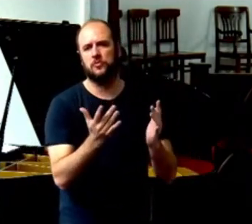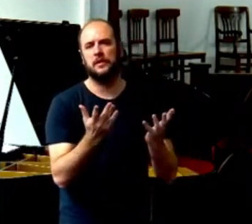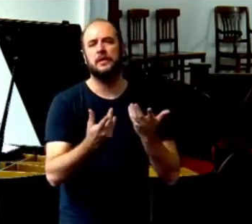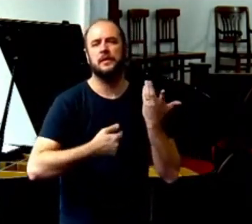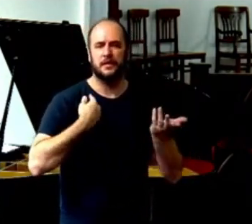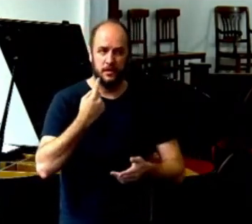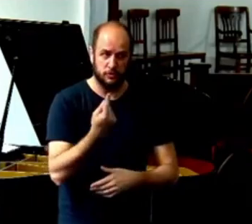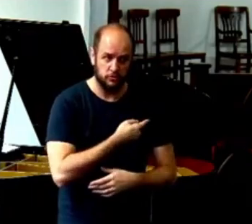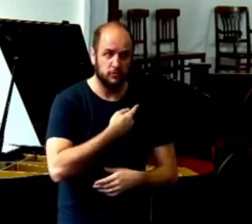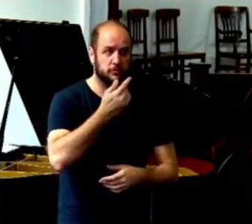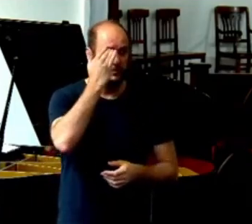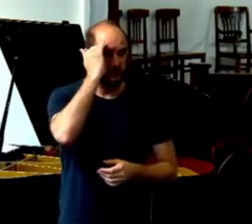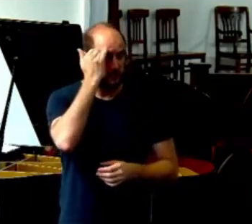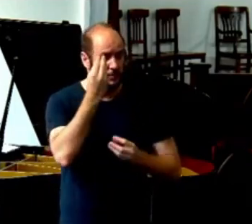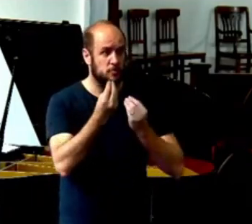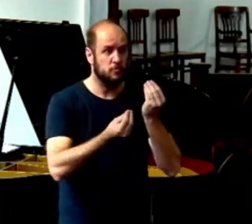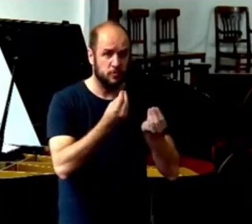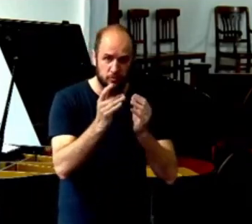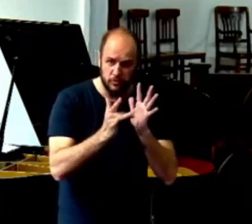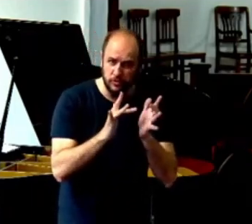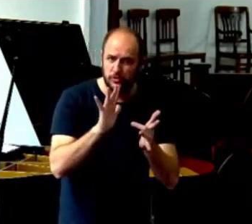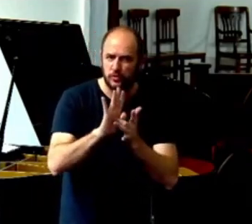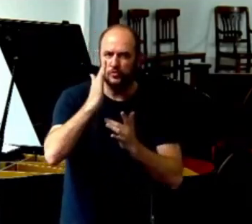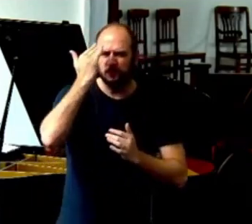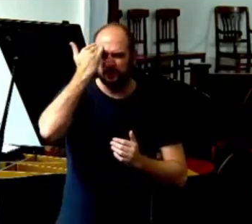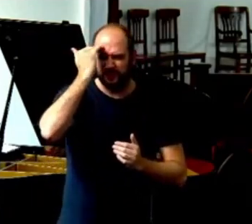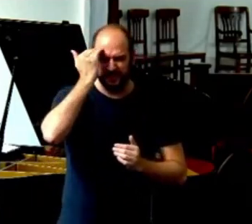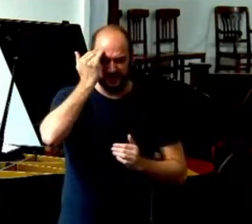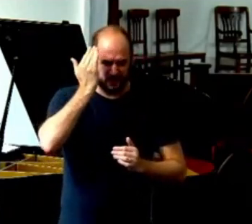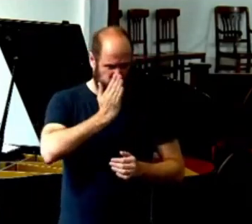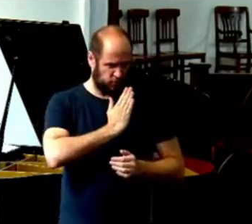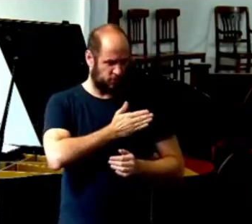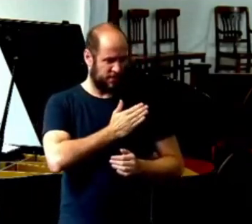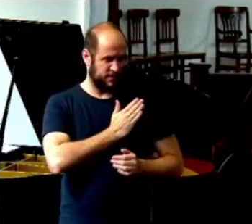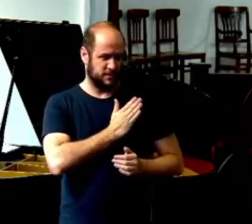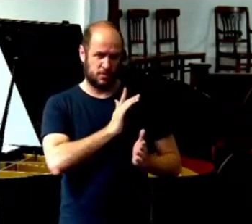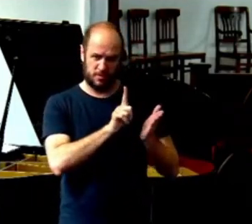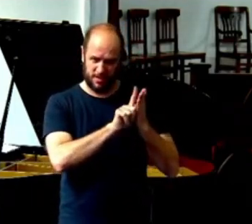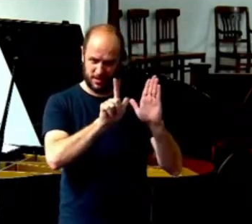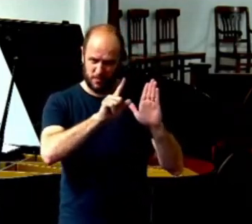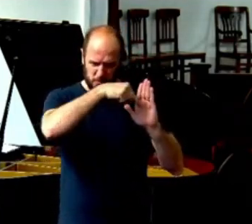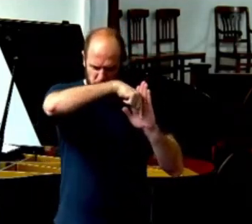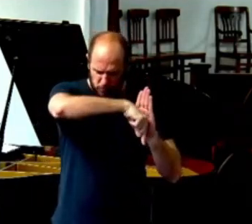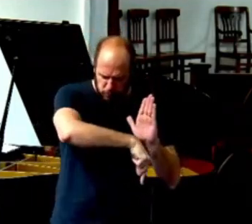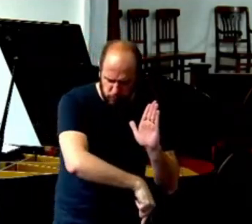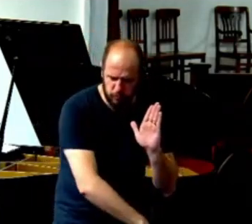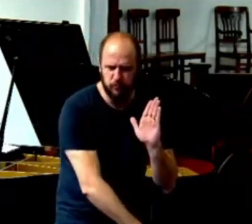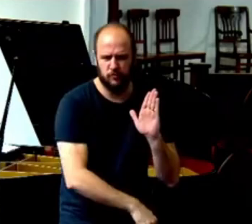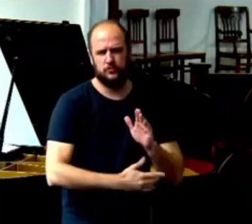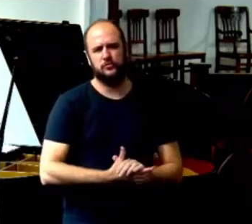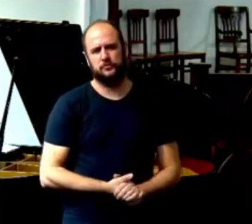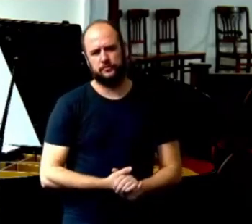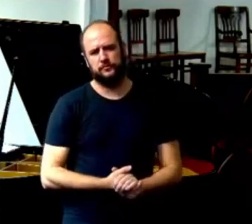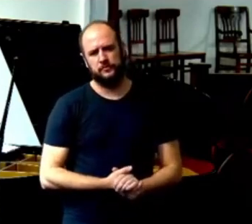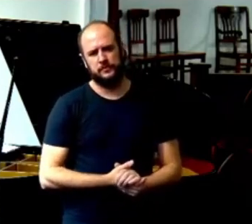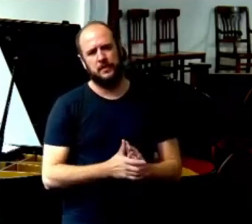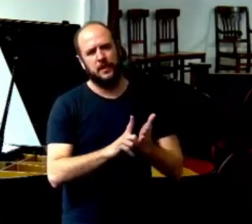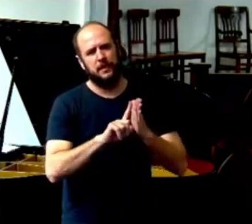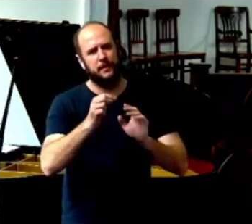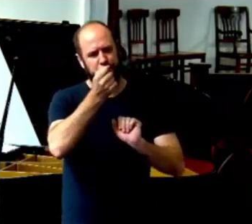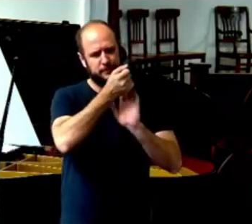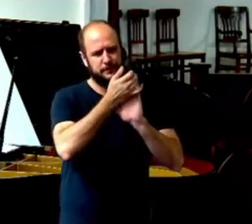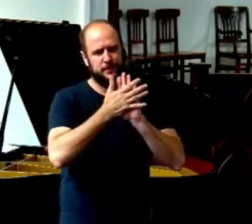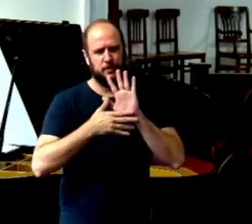conhecimento de como Cristo interpreta ou vai ao coração da lei. pois a lei havia se perdido ao longo